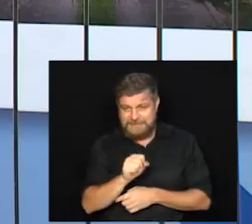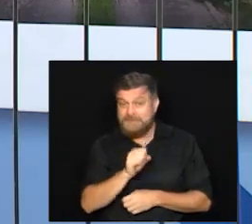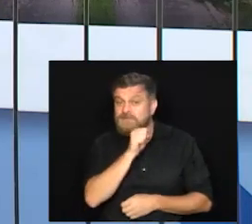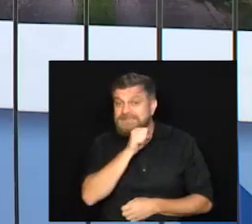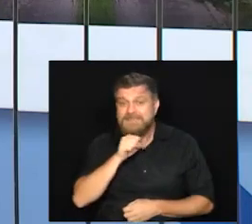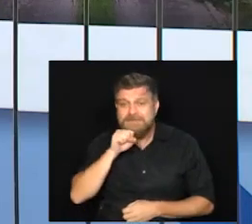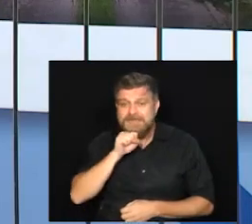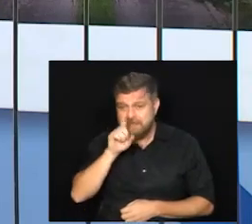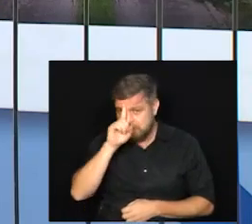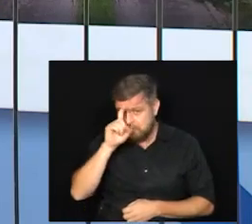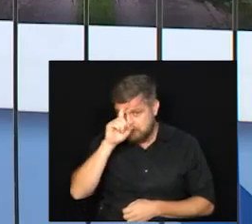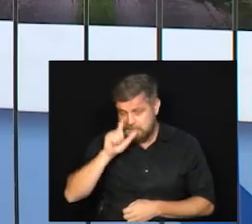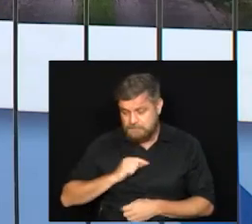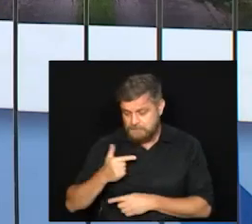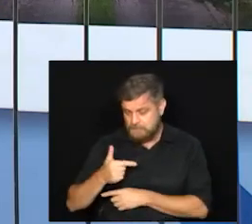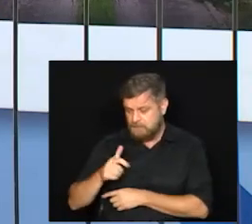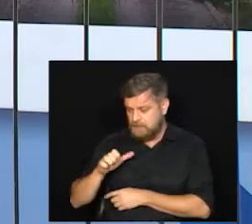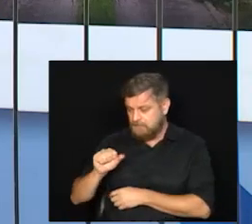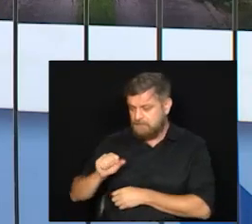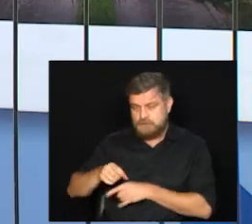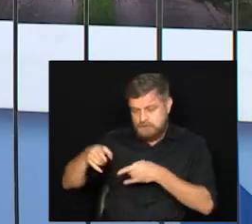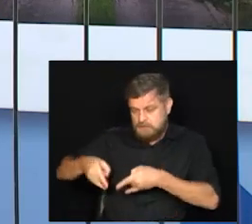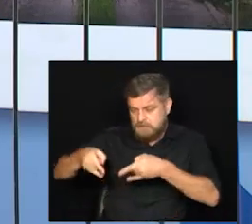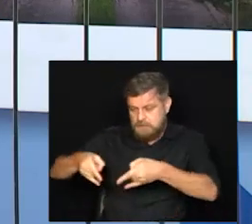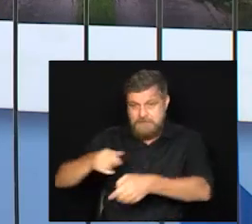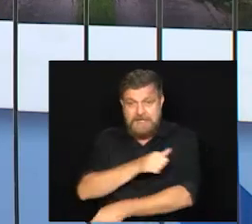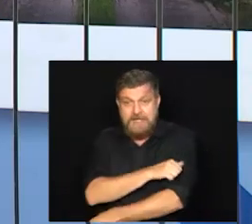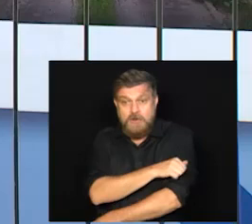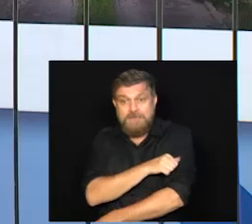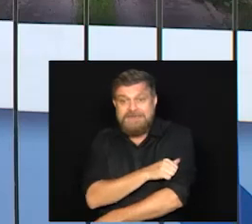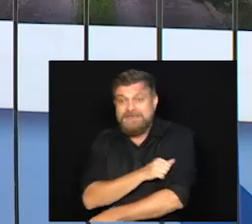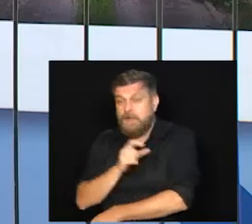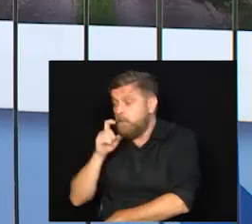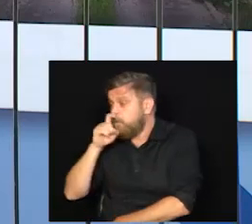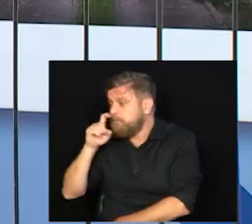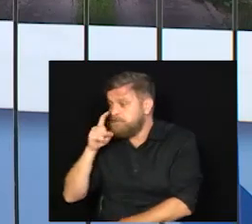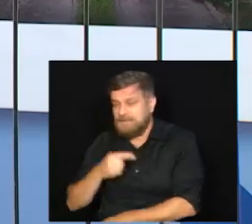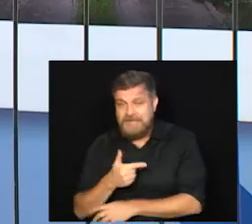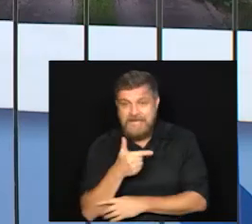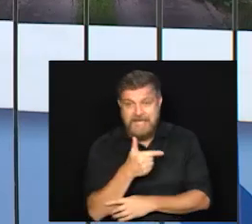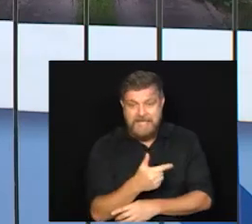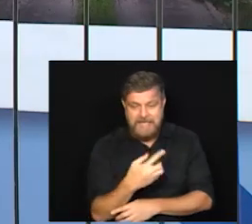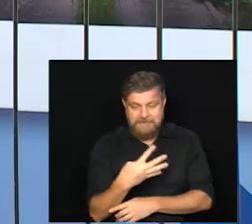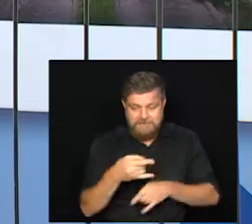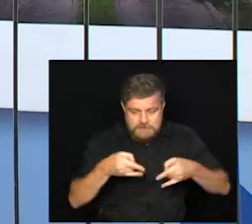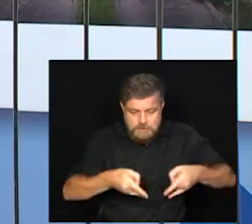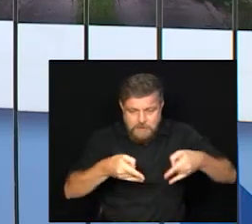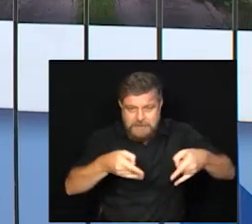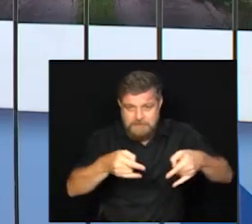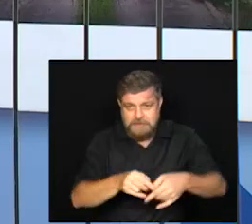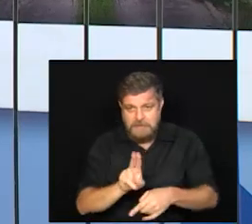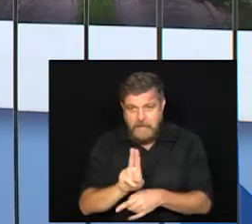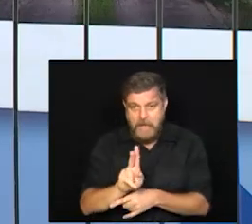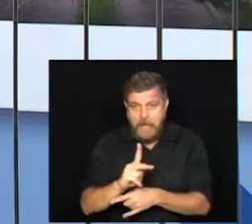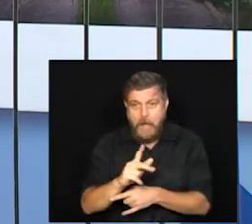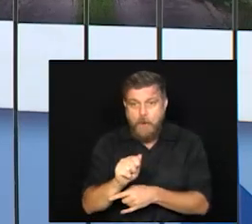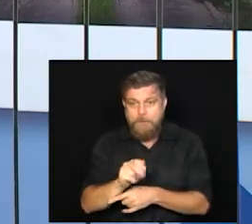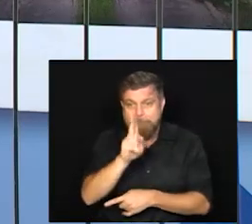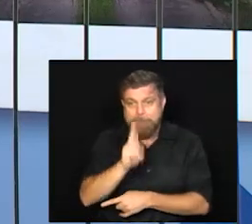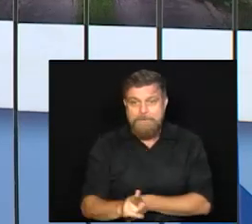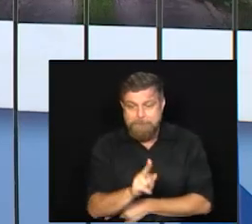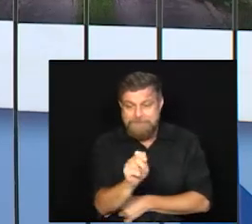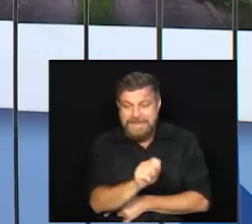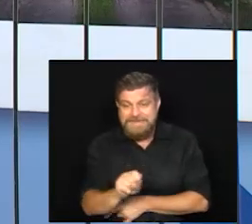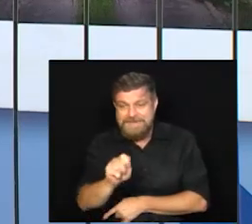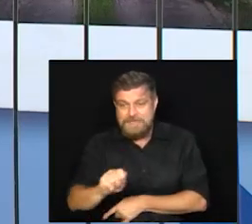Samaritano, 28 leitos de enfermaria no Ouro Verde e 24 na UPA Anchieta Metropolitana